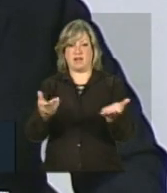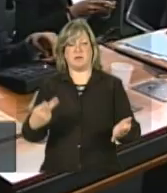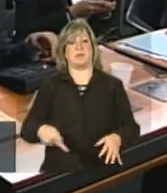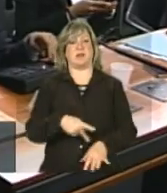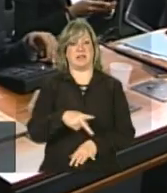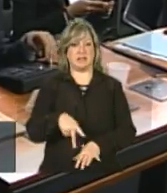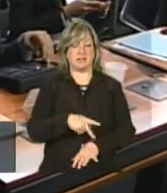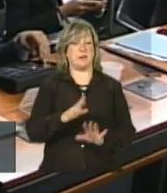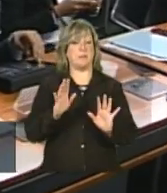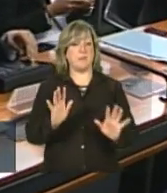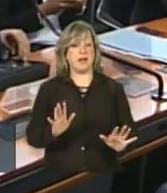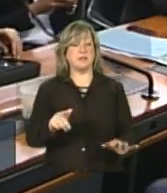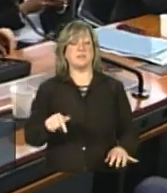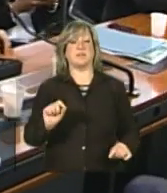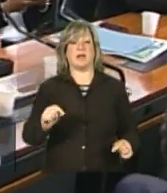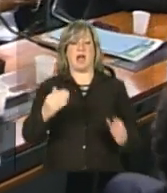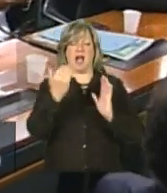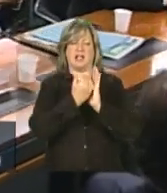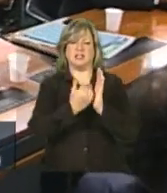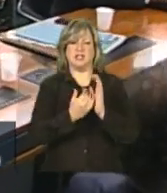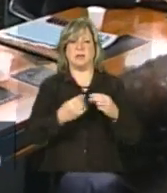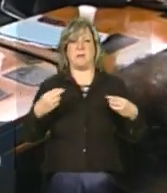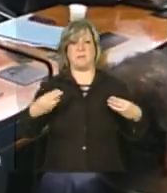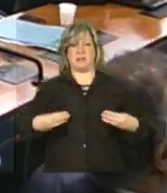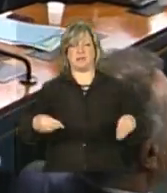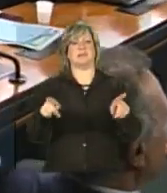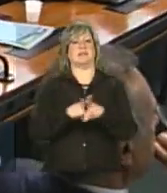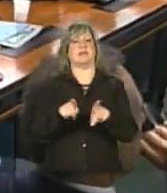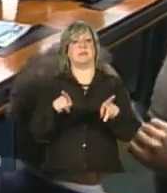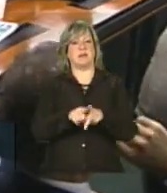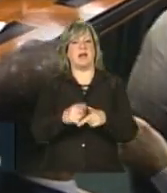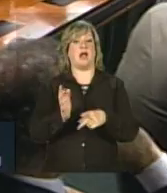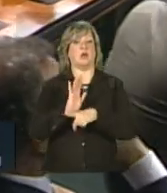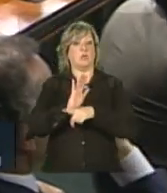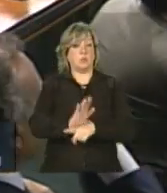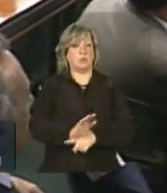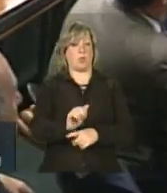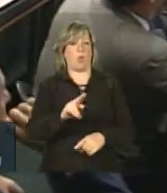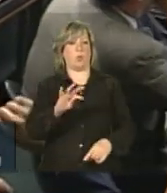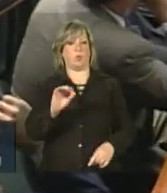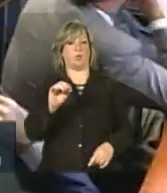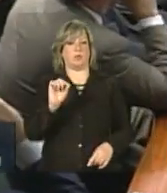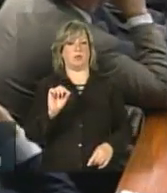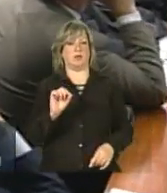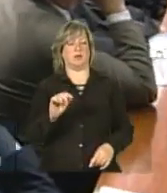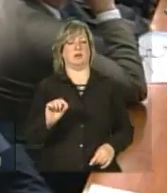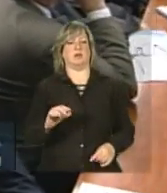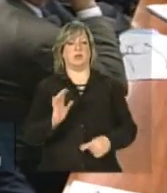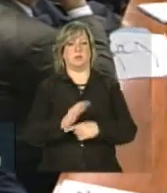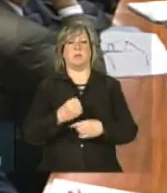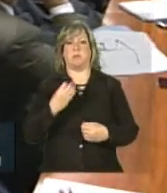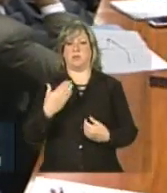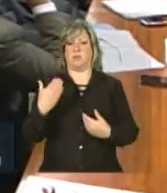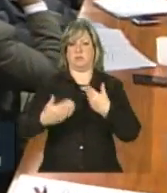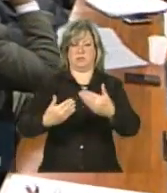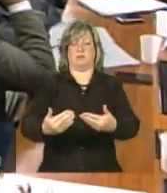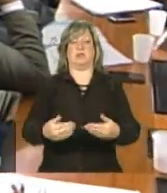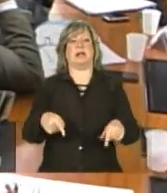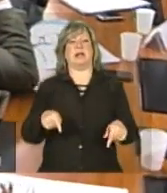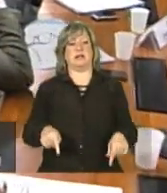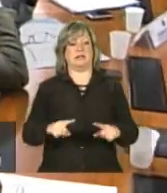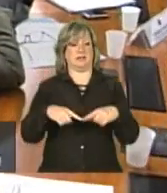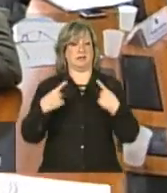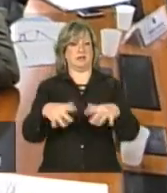atenção que a agenda do Ministério inclui também o apoio ao alto rendimento. Creio que essa sessão poderia também celebrar o